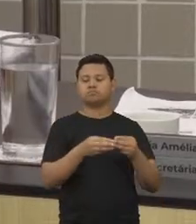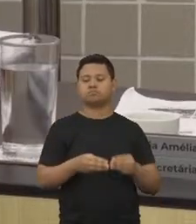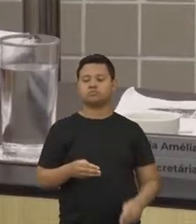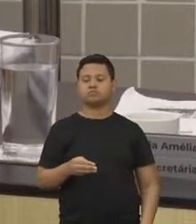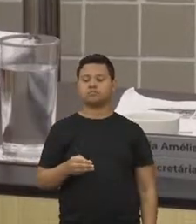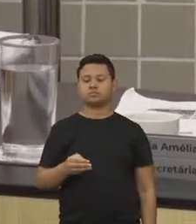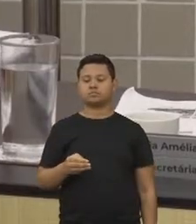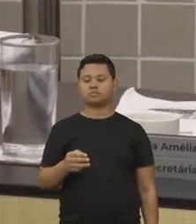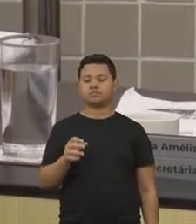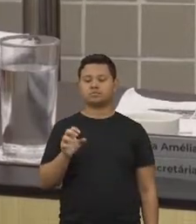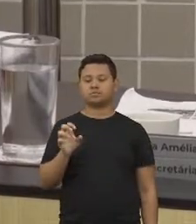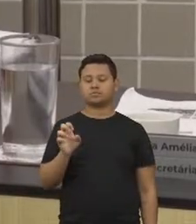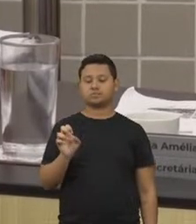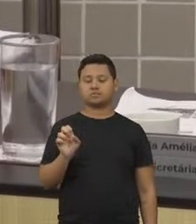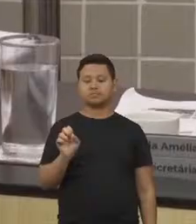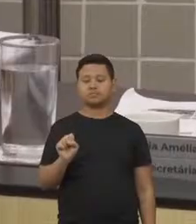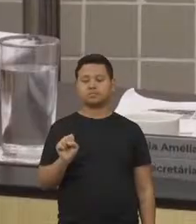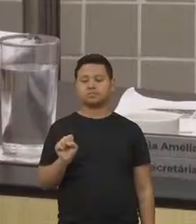Moção